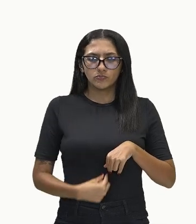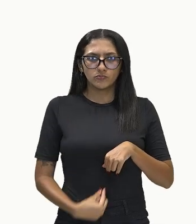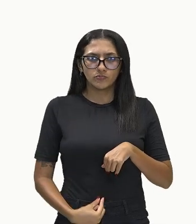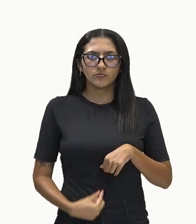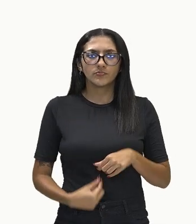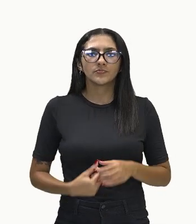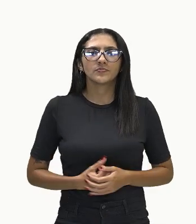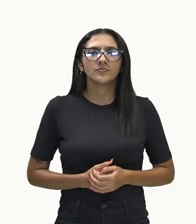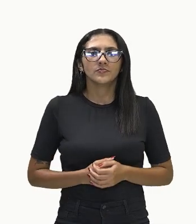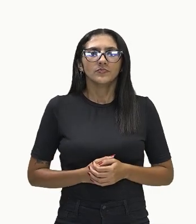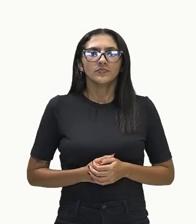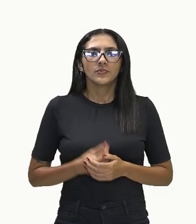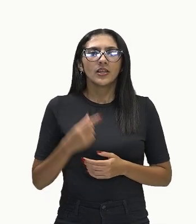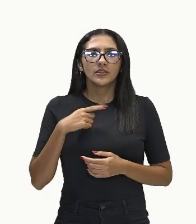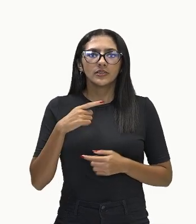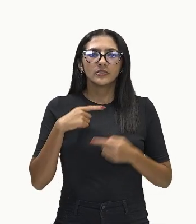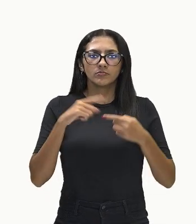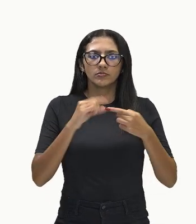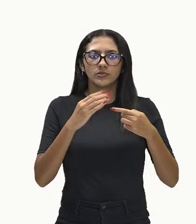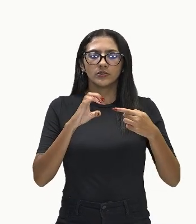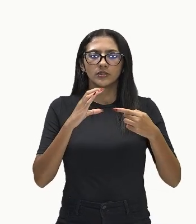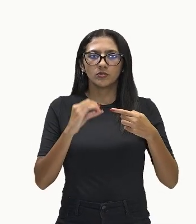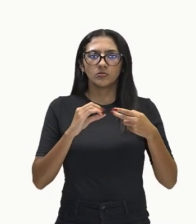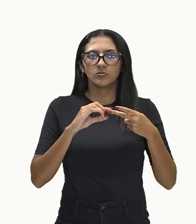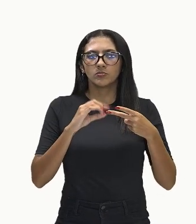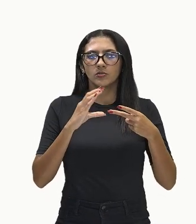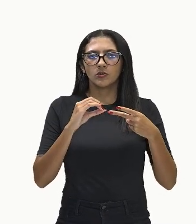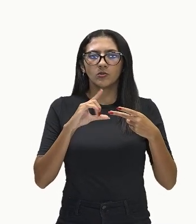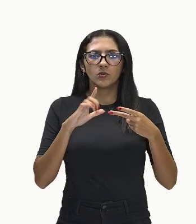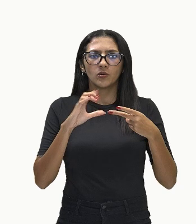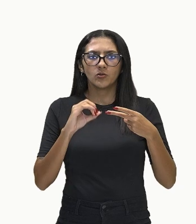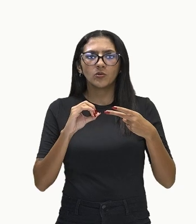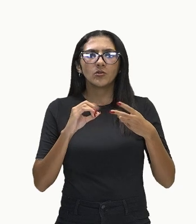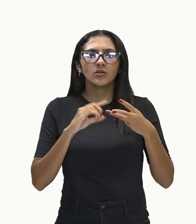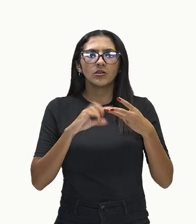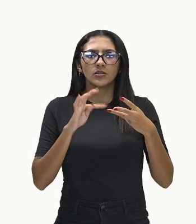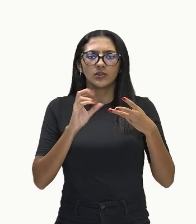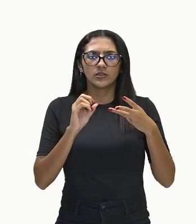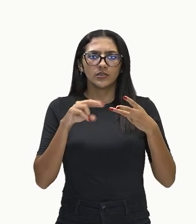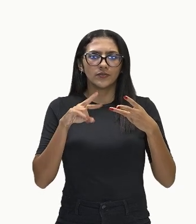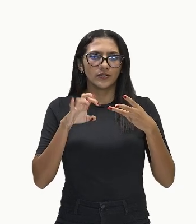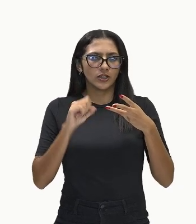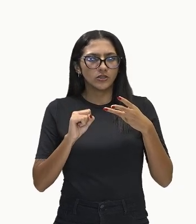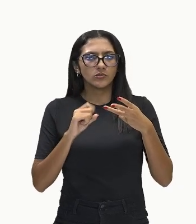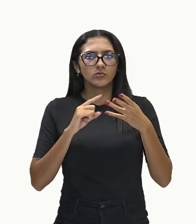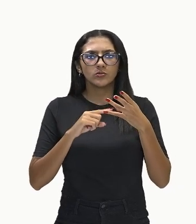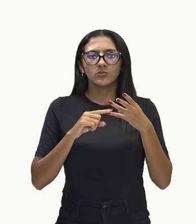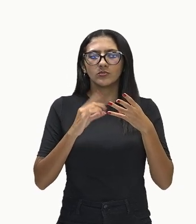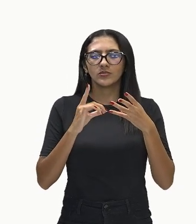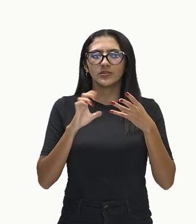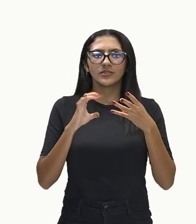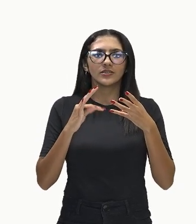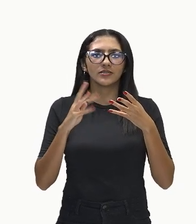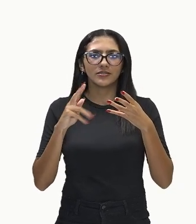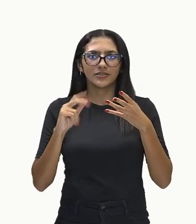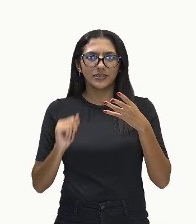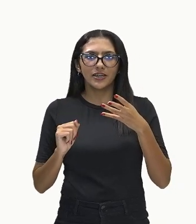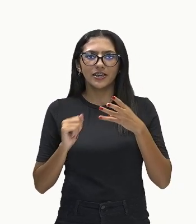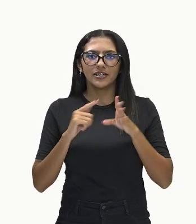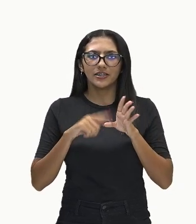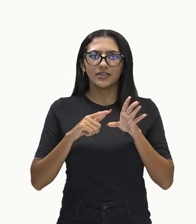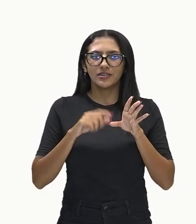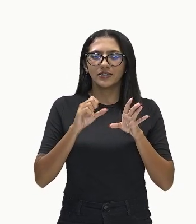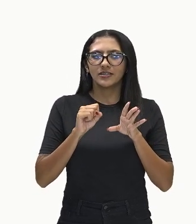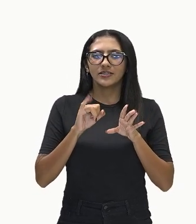digestório, formado pelo ceco, colo ascendente, colo transverso, colo descendente